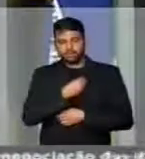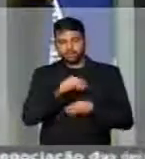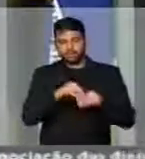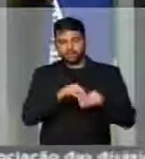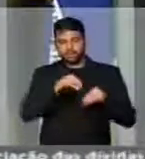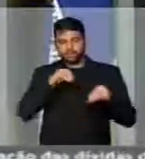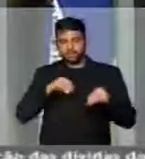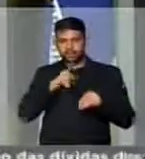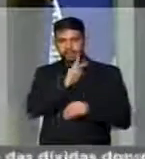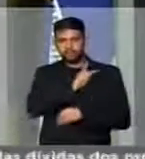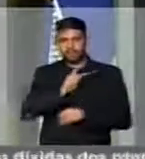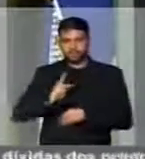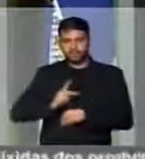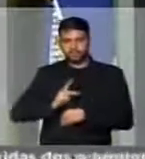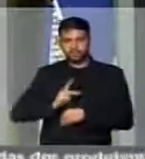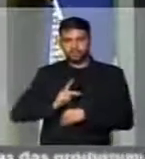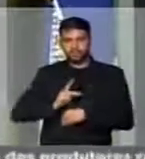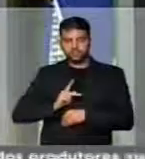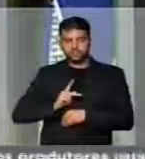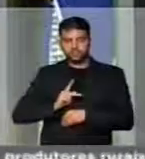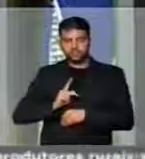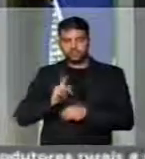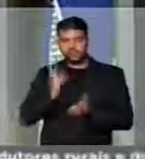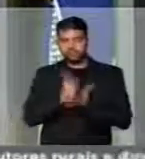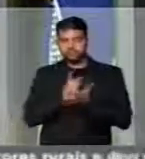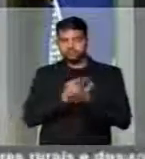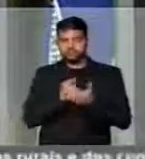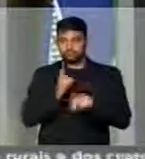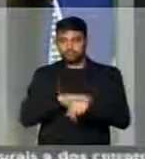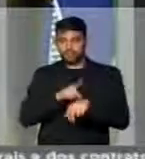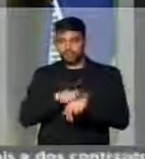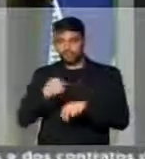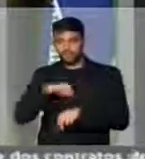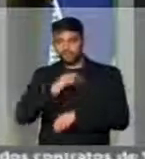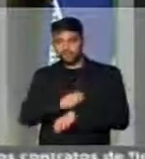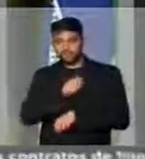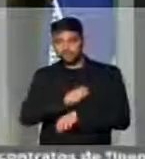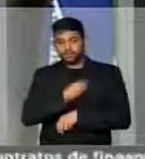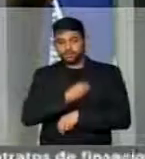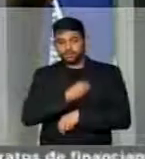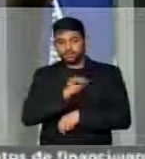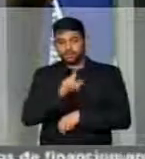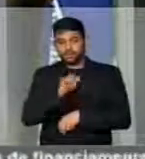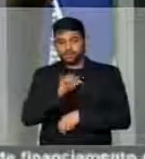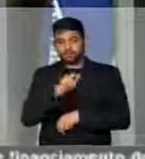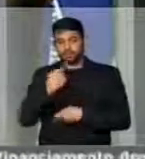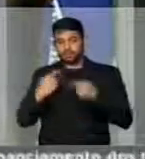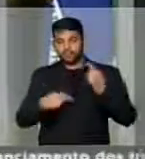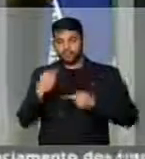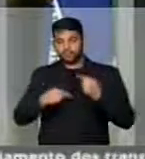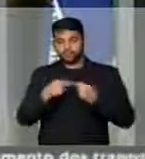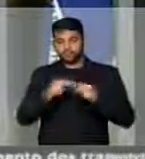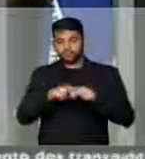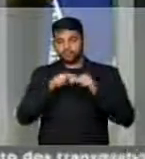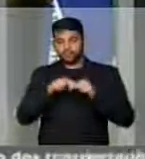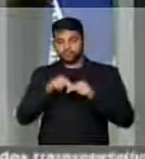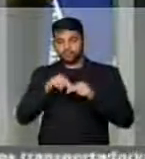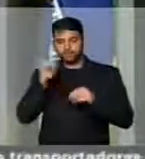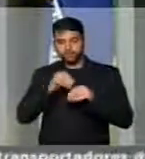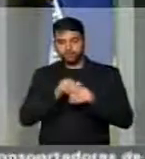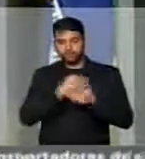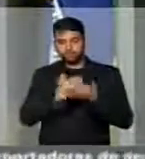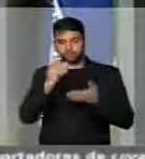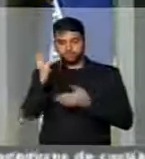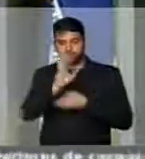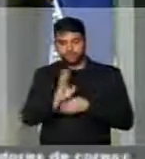do cargo de presidente da República e, ao mesmo tempo, nós teremos a hiperpolitização do processo político em curso